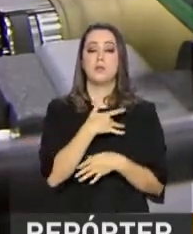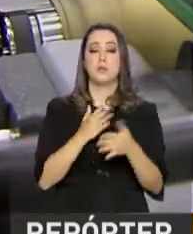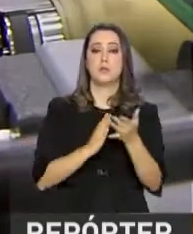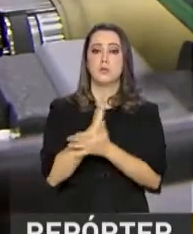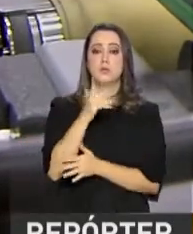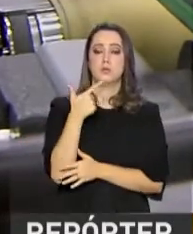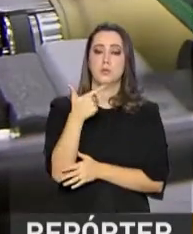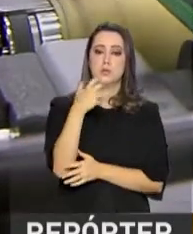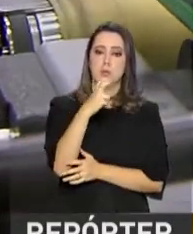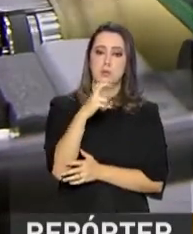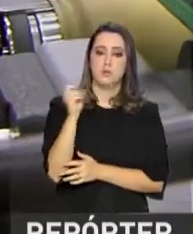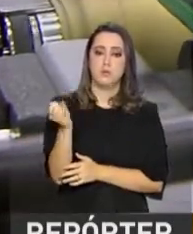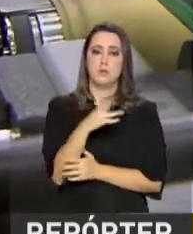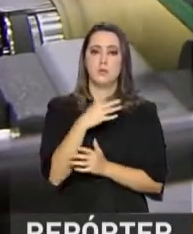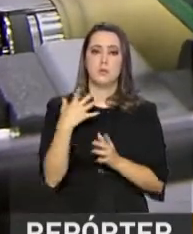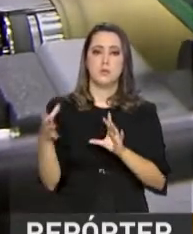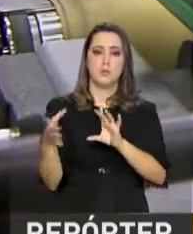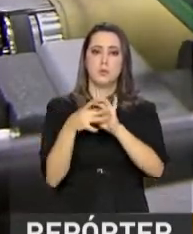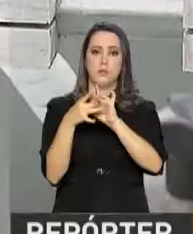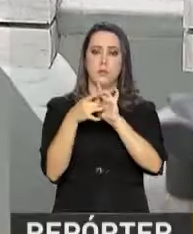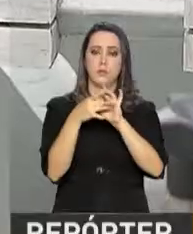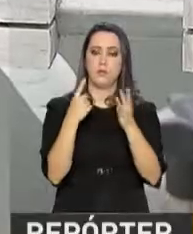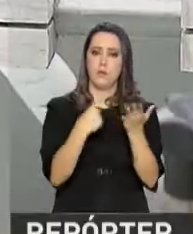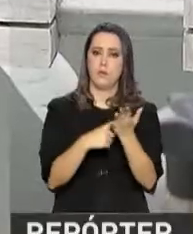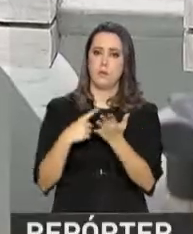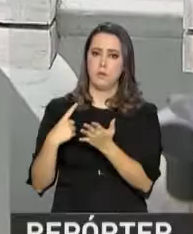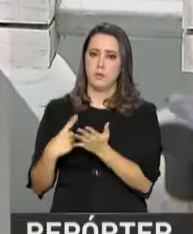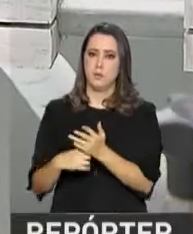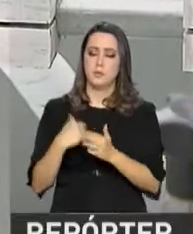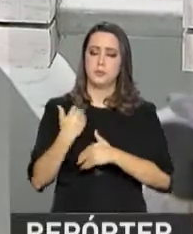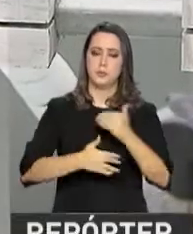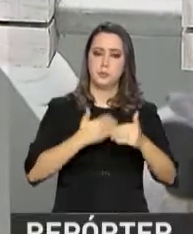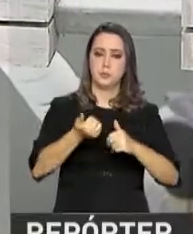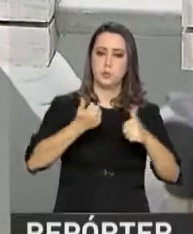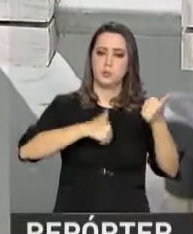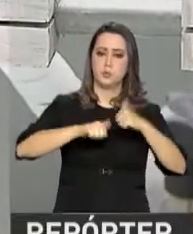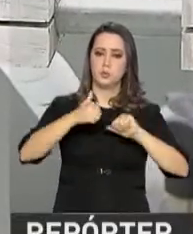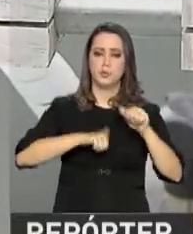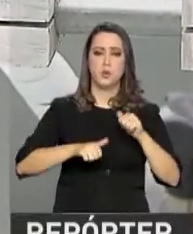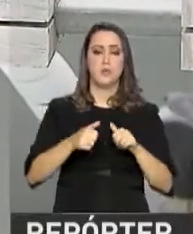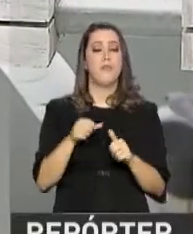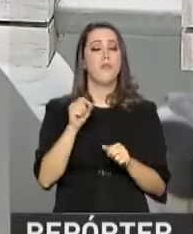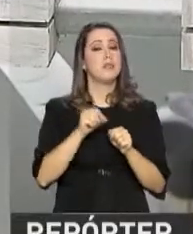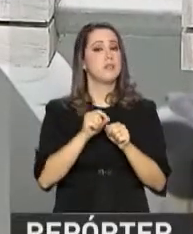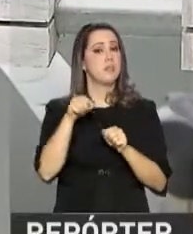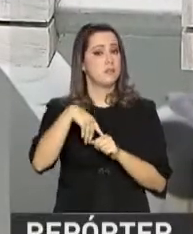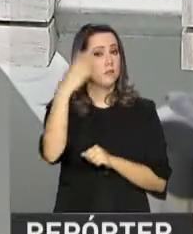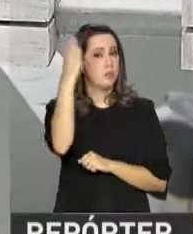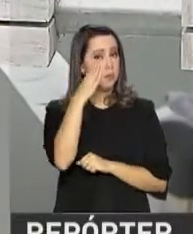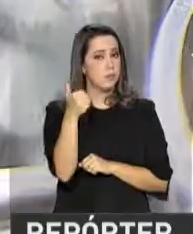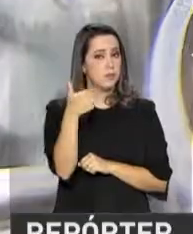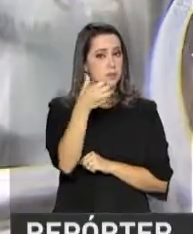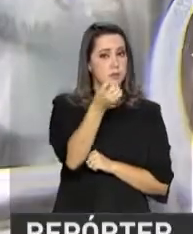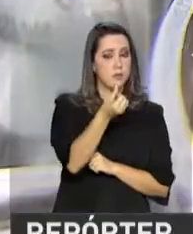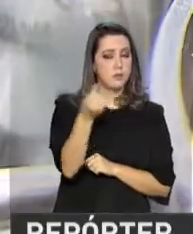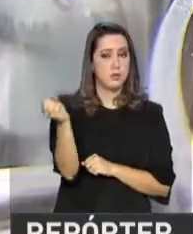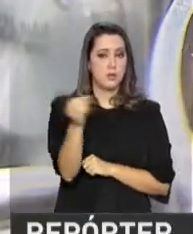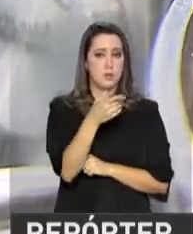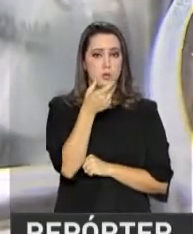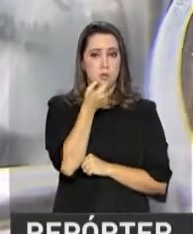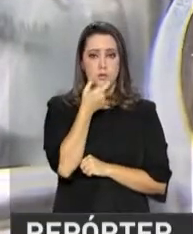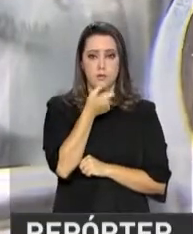25 novas parcerias para o desenvolvimento produtivo para fabricar 16 medicamentos os novos produtos vão ser